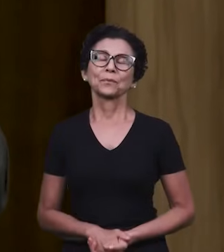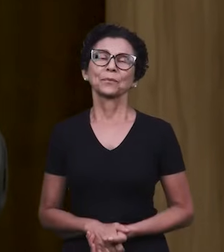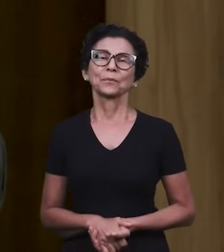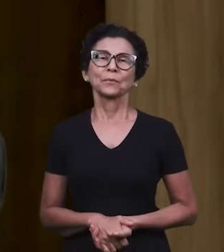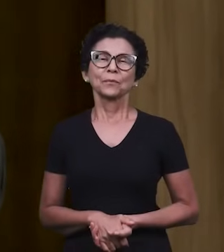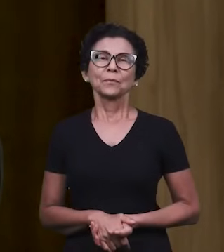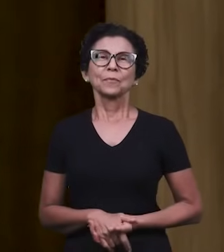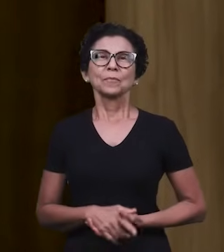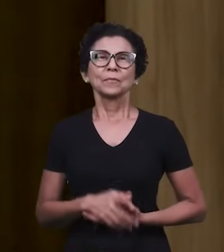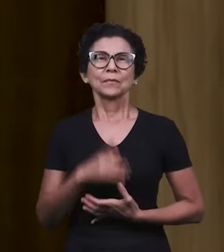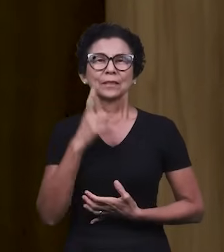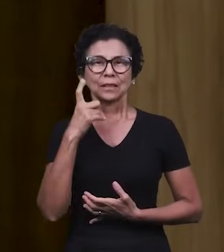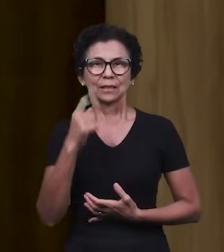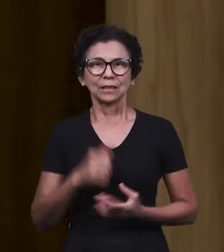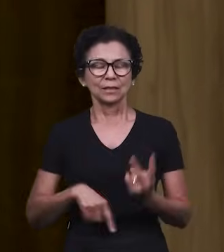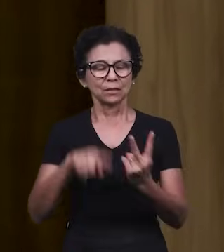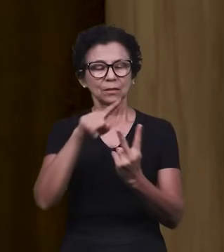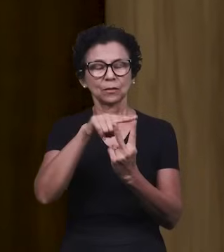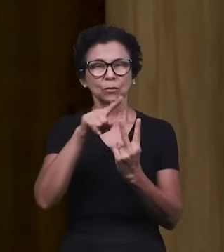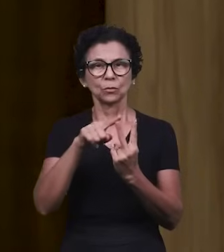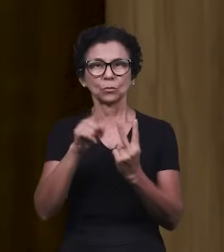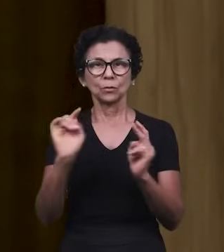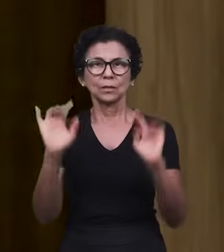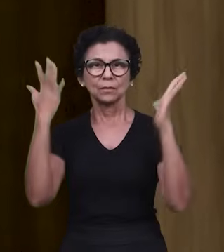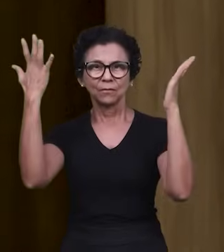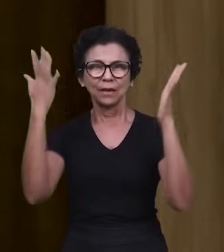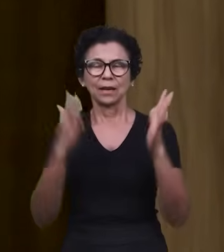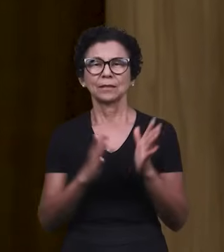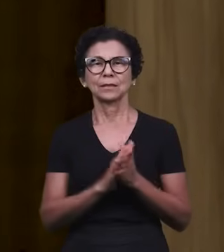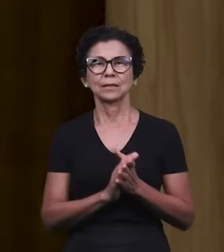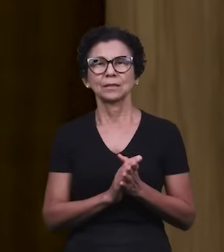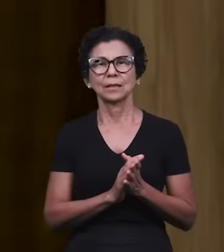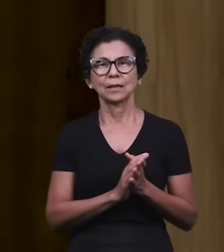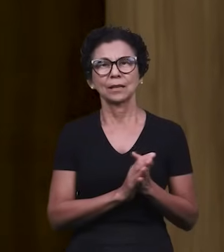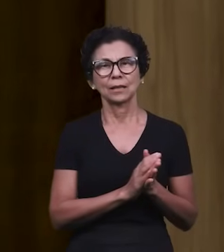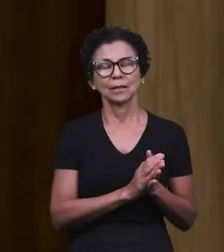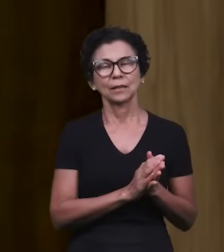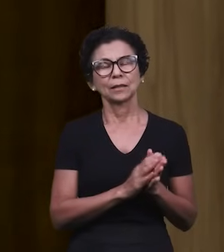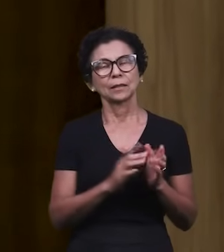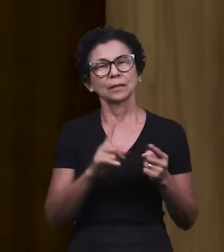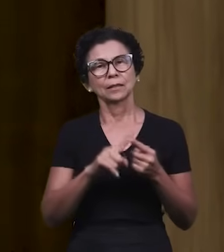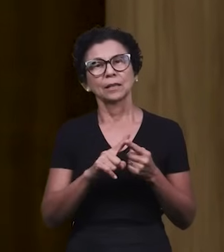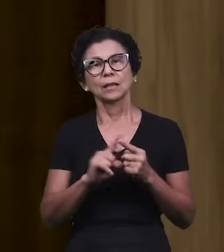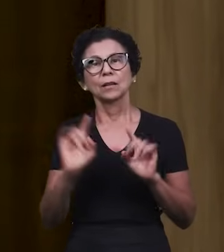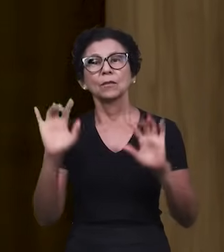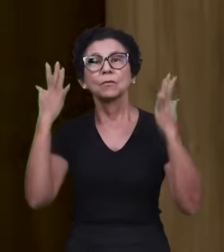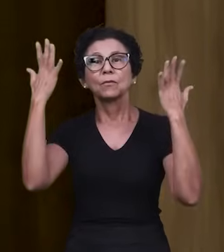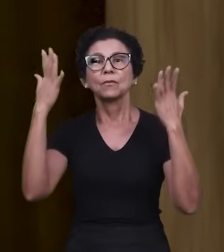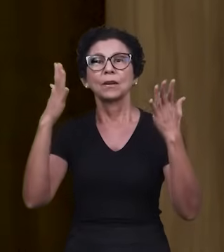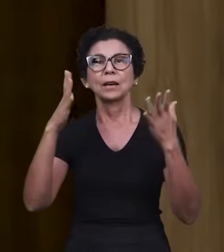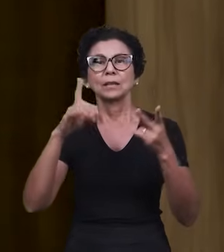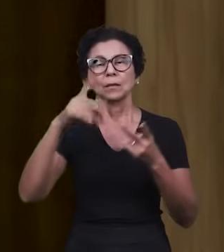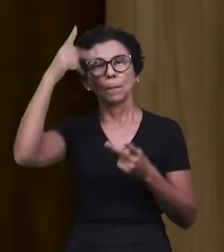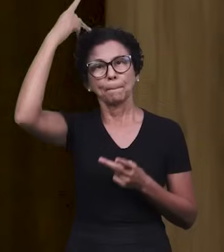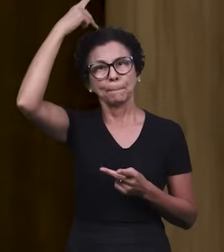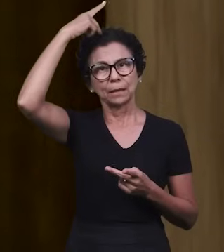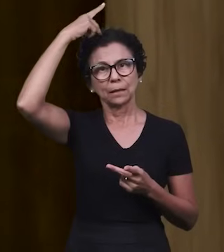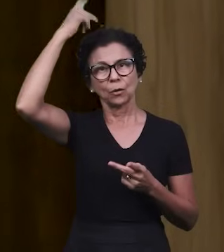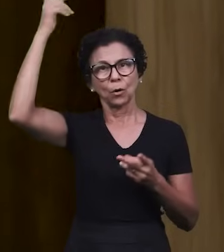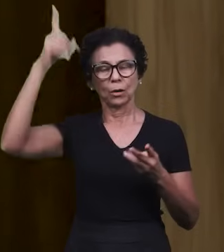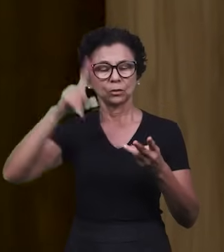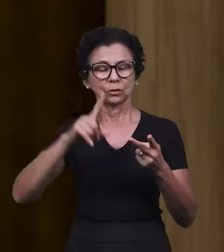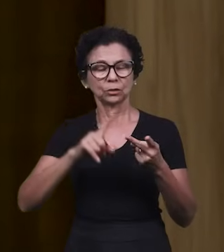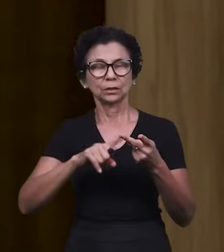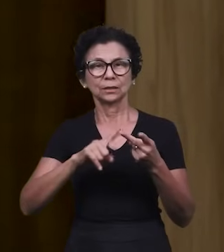que existia duas festas, uma na sequência da outra, que era a festa do Pentecostes e a festa